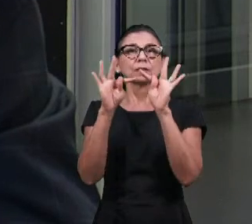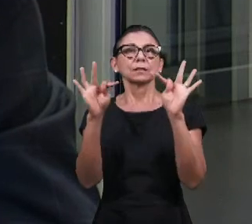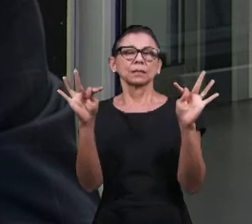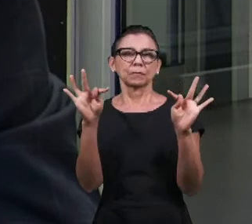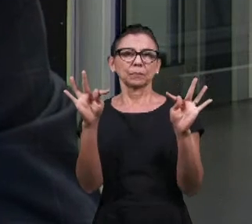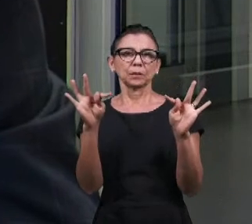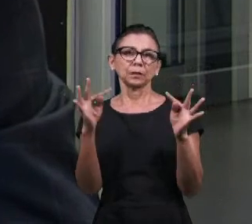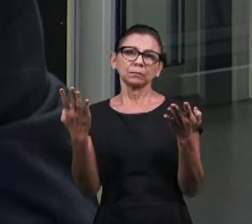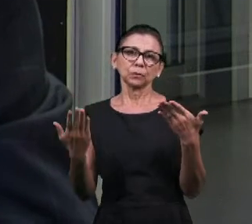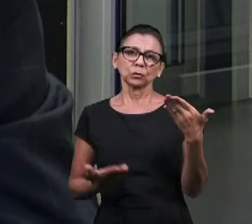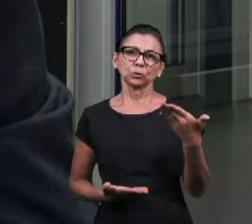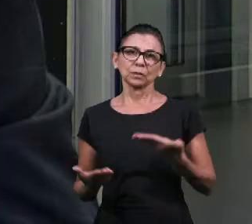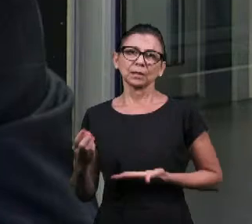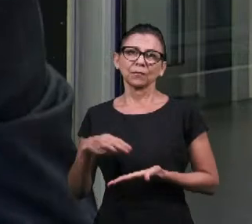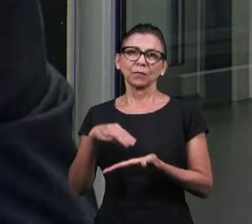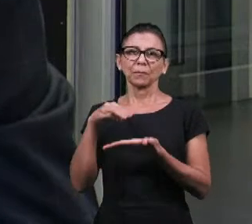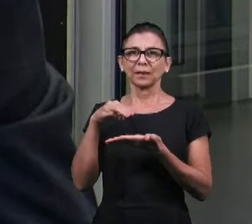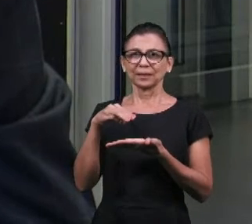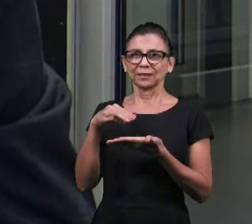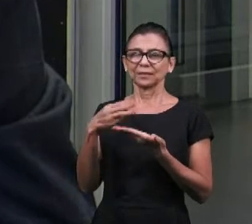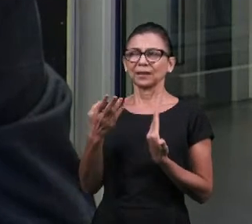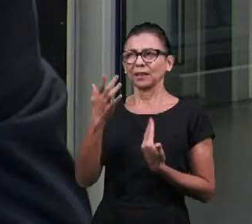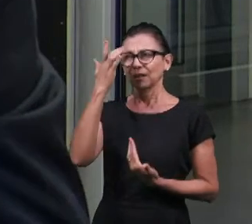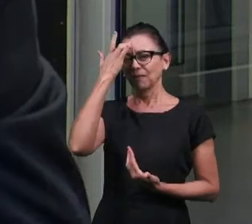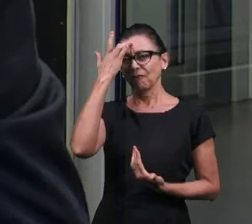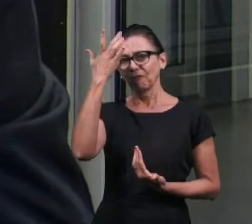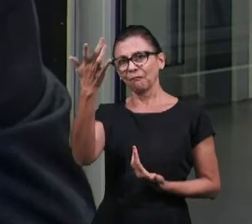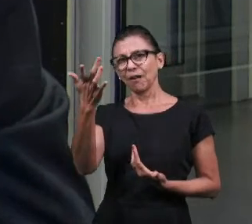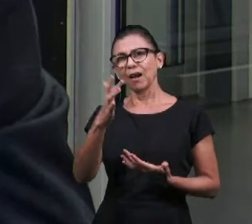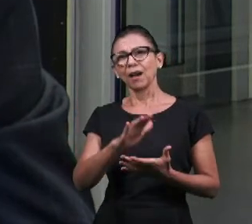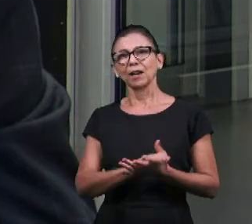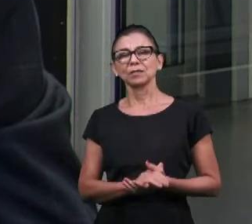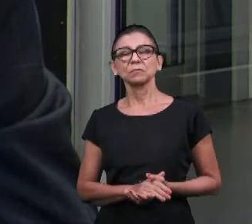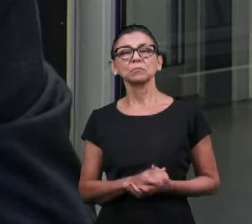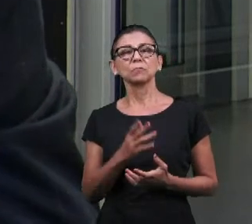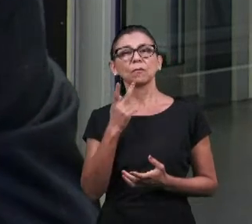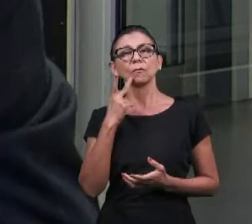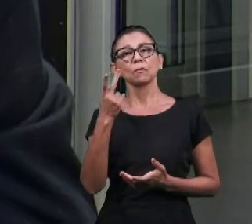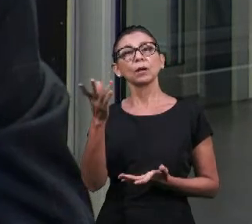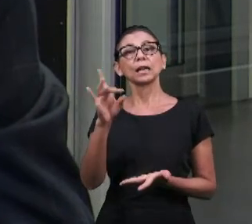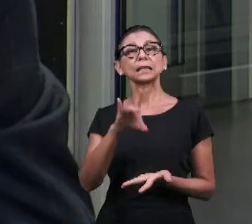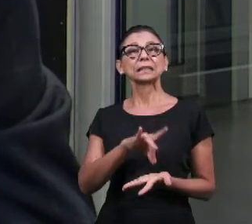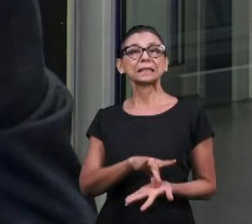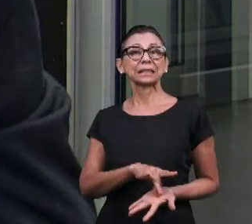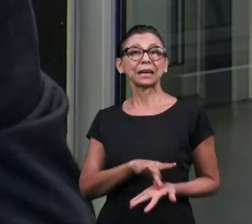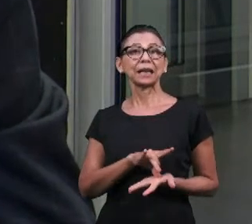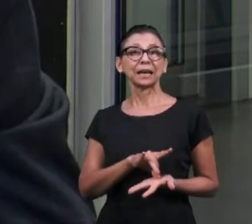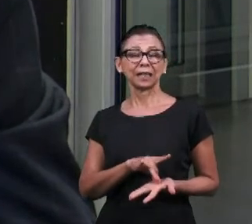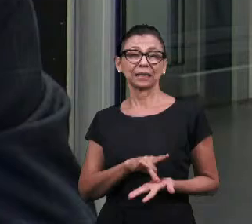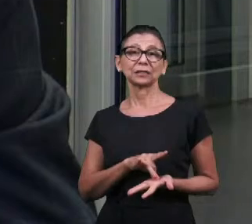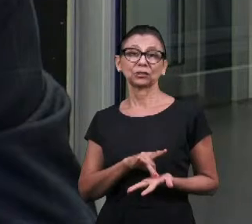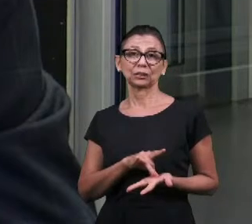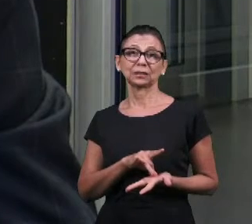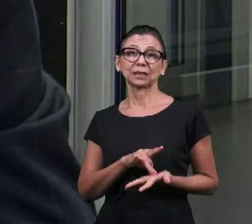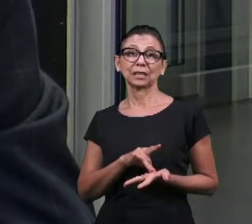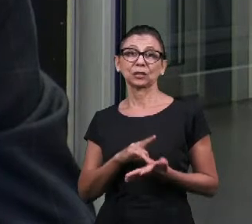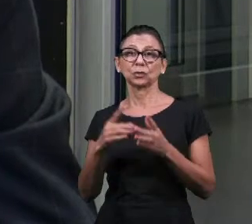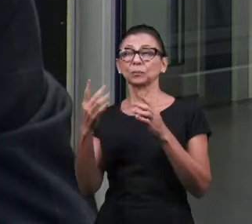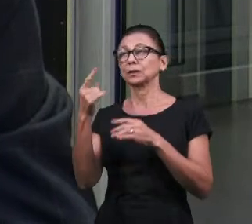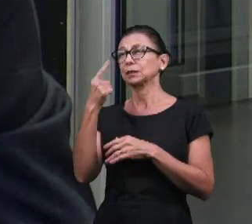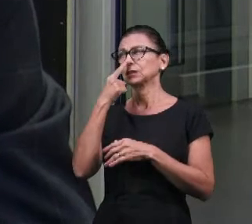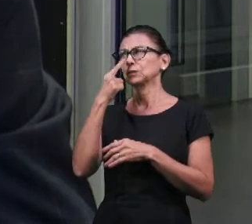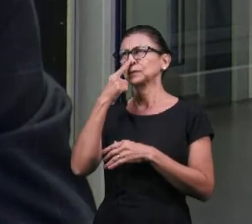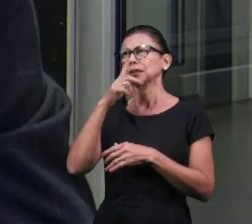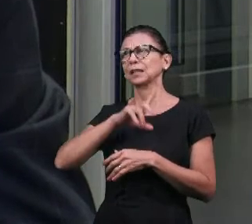da Maranata é muito fácil, né? Porque fala de uma realidade, de uma vivência com Deus. É algo